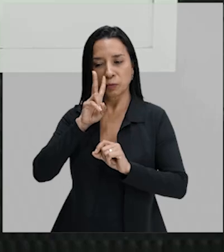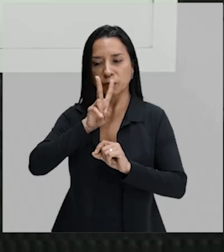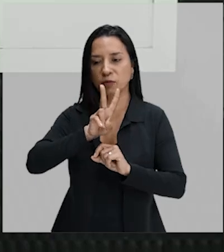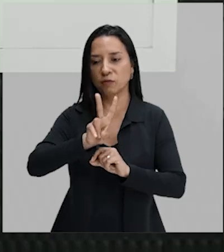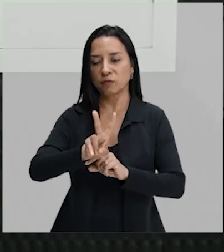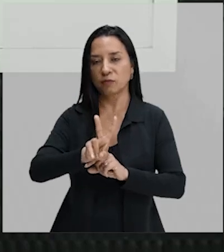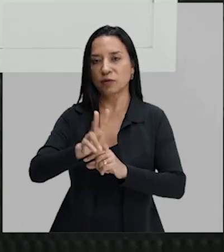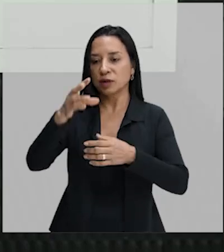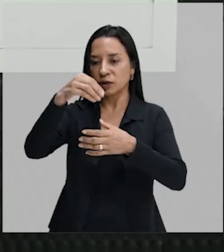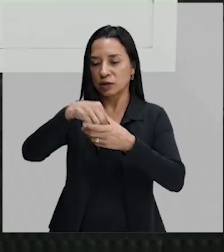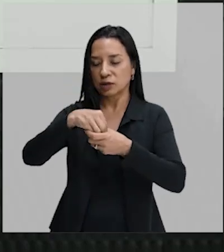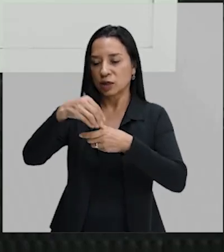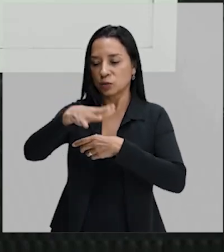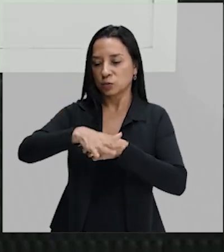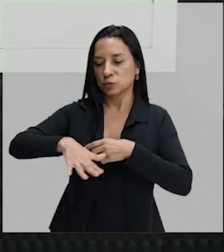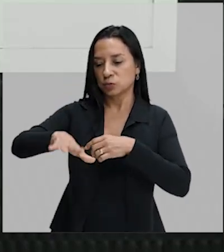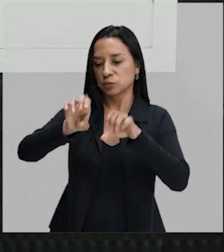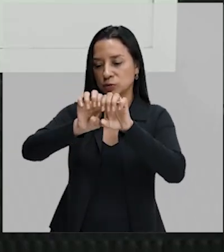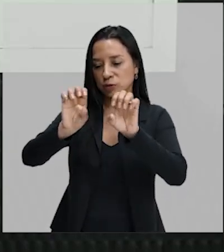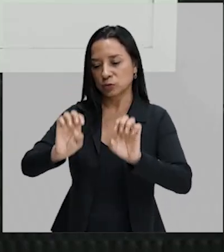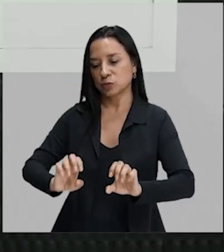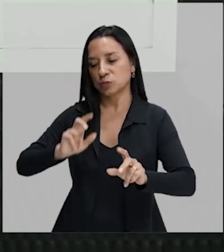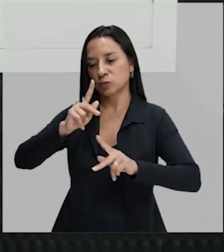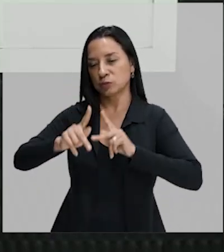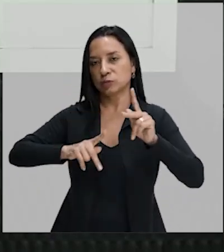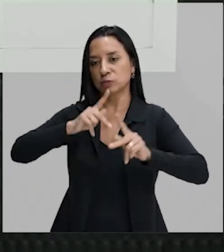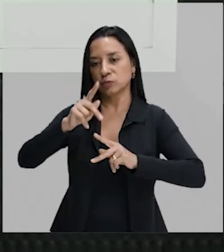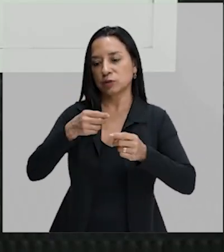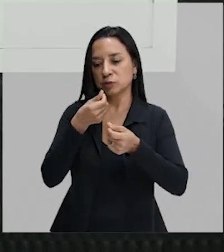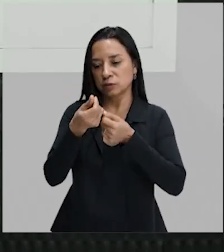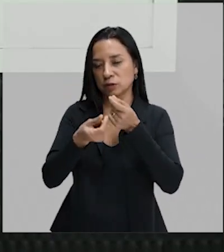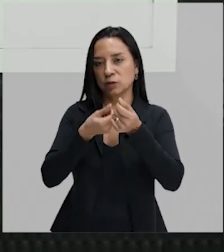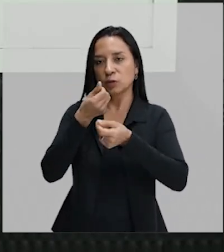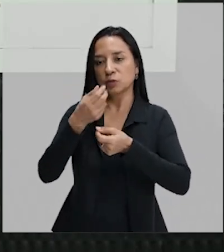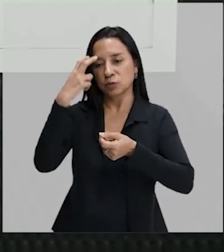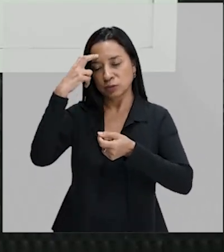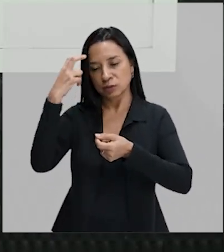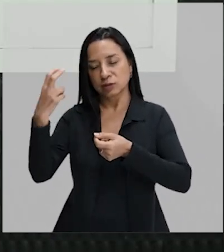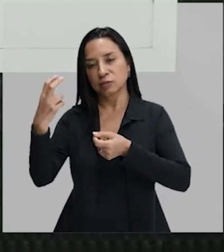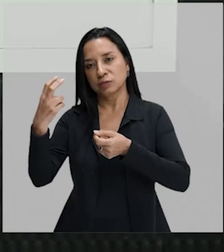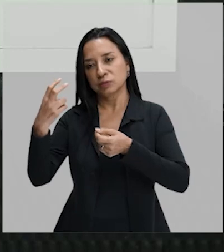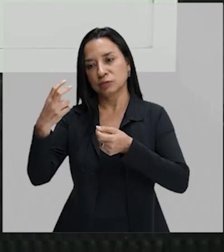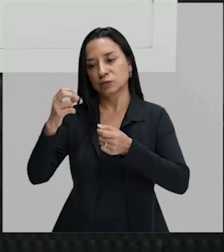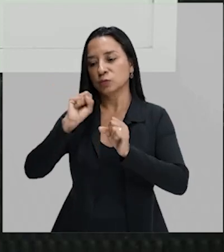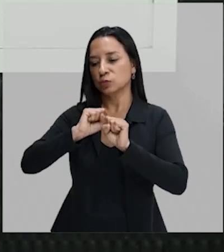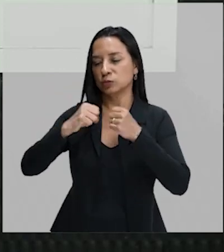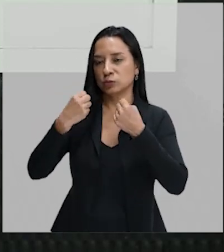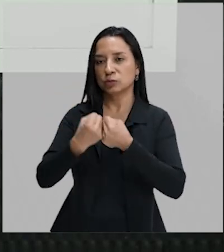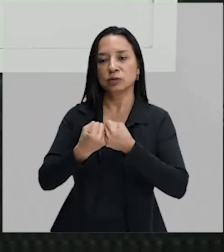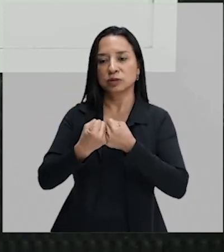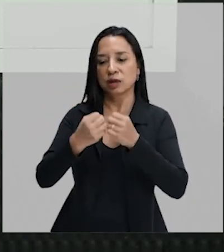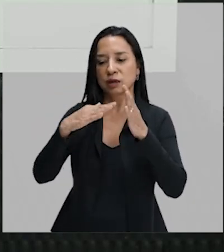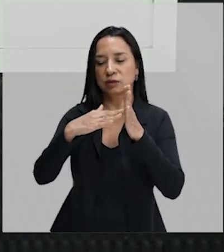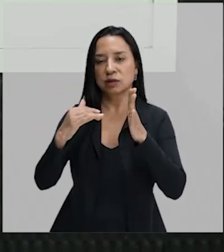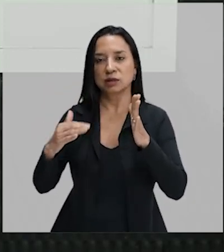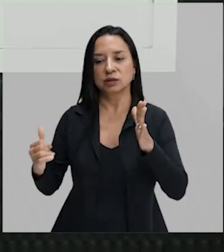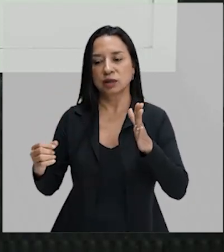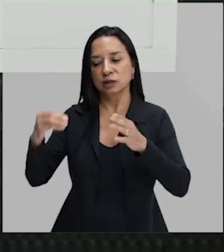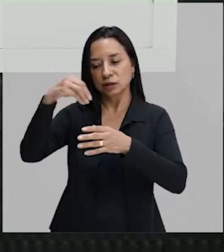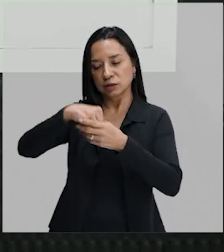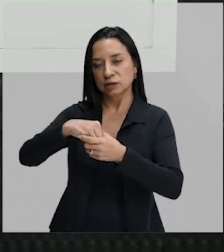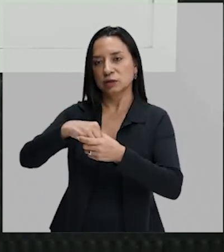dentro de estruturas políticas, econômicas, intelectuais, sociais, estéticas, seja lá o que for, e ir ali